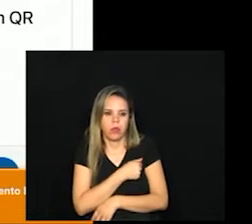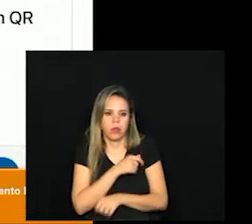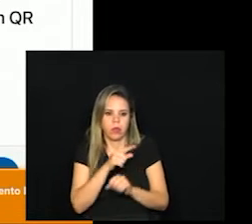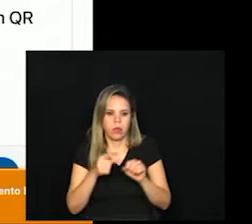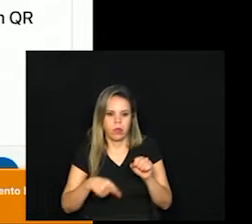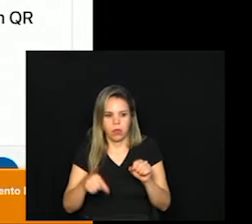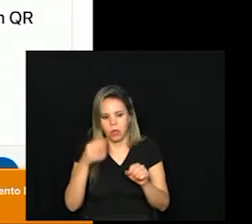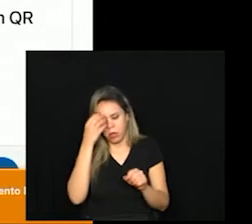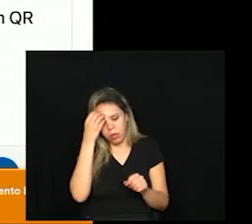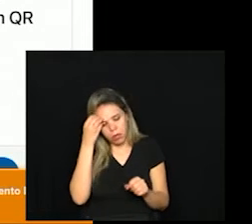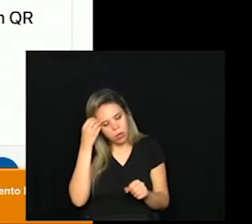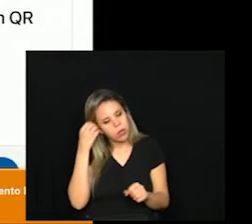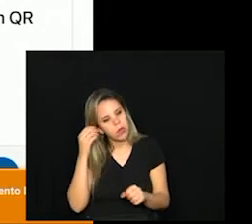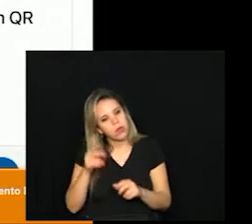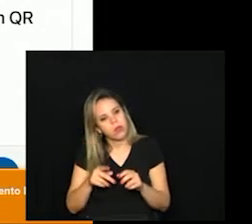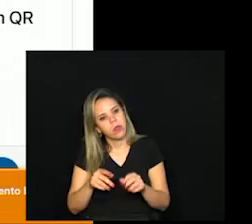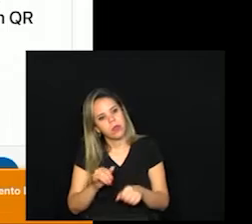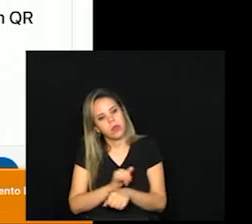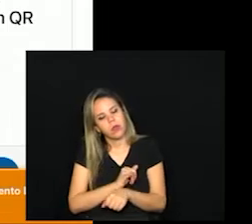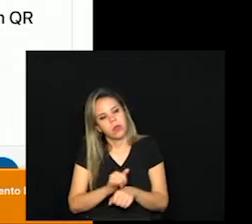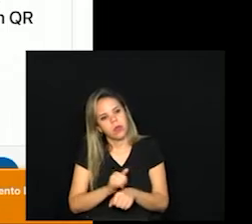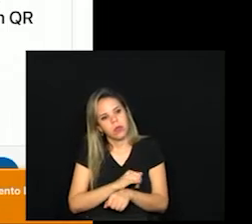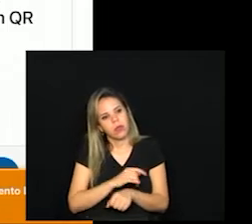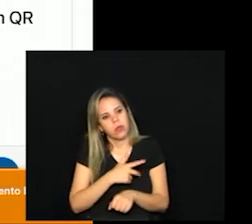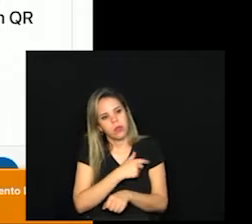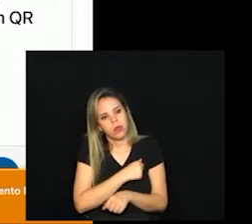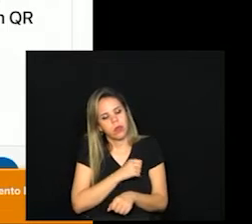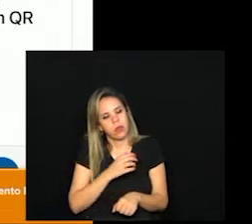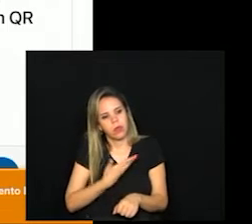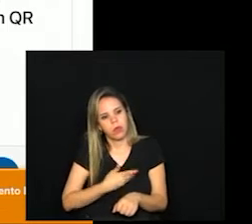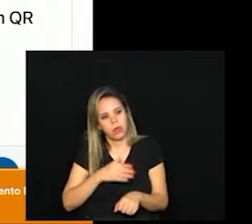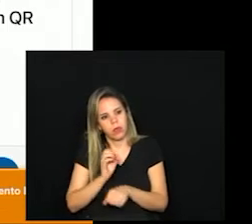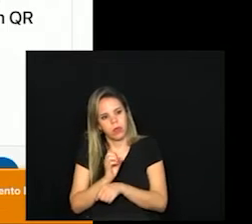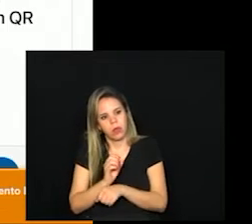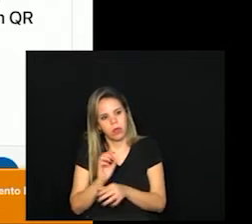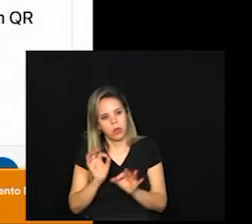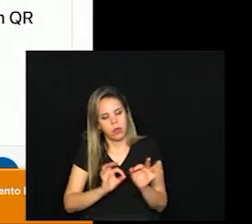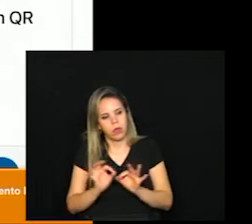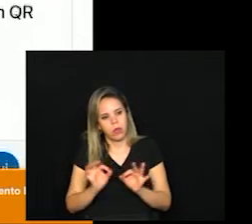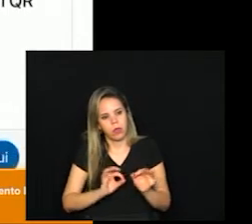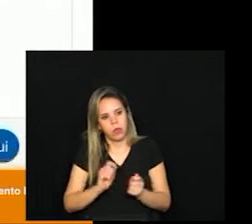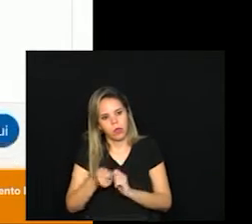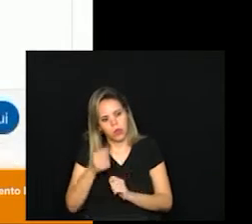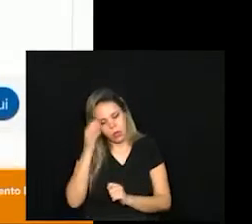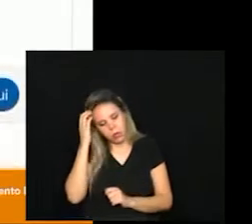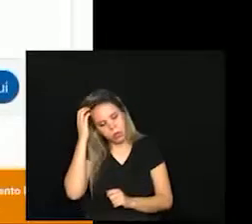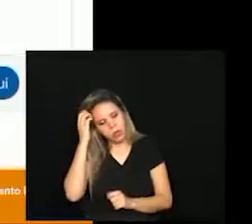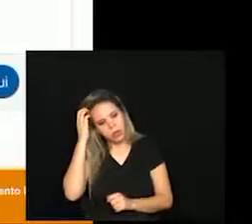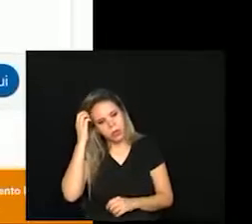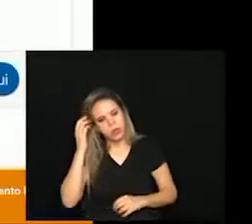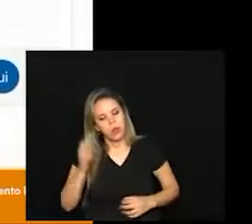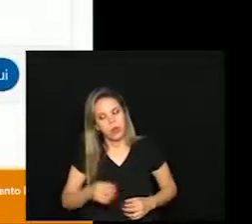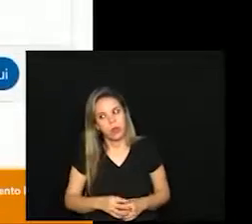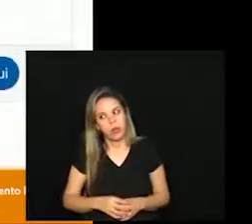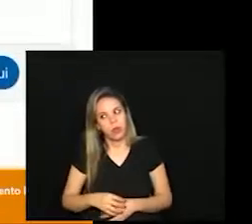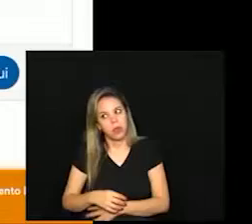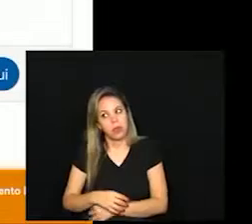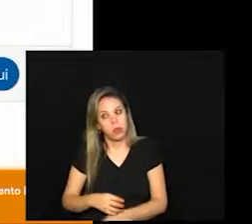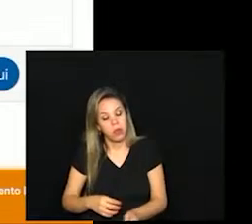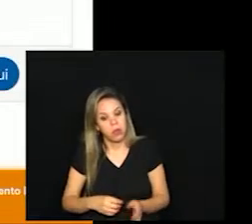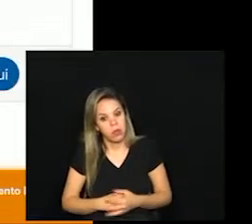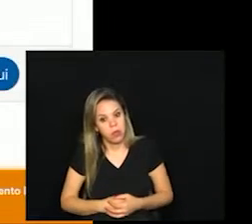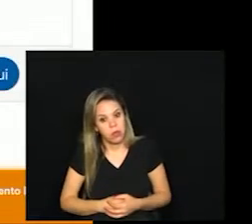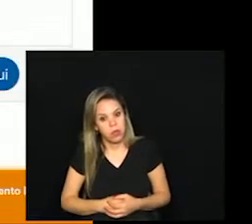Pfizer. Aquele esquema vacinal que o governo estadual fez um rearranjo justamente por